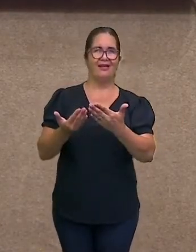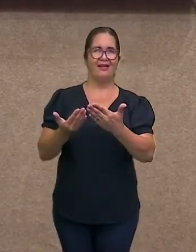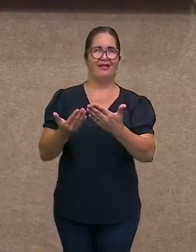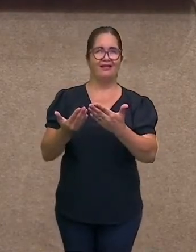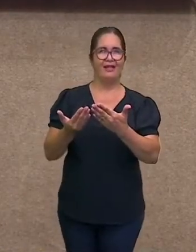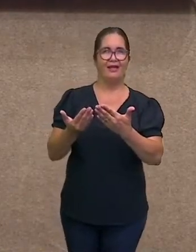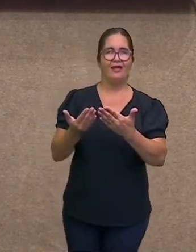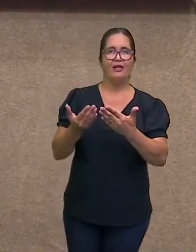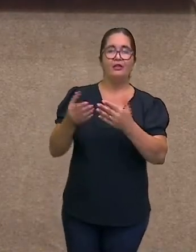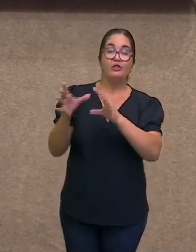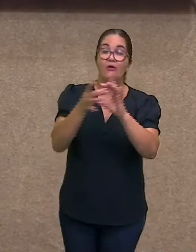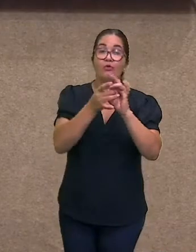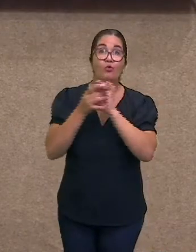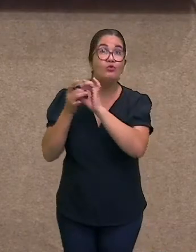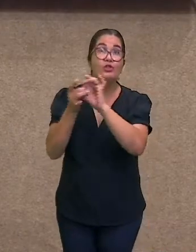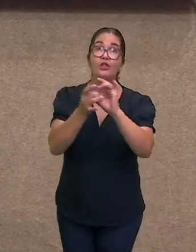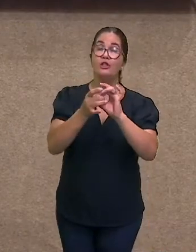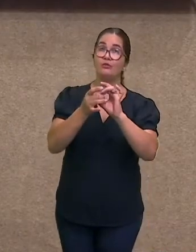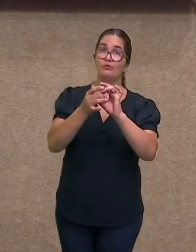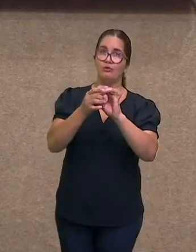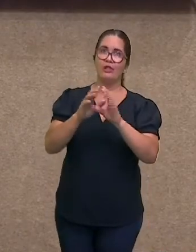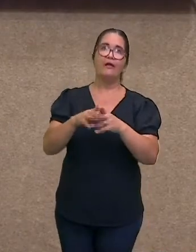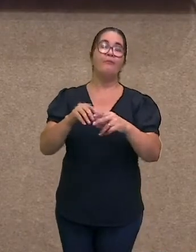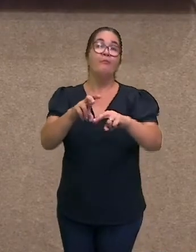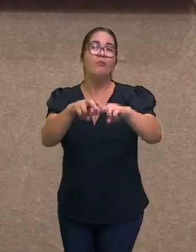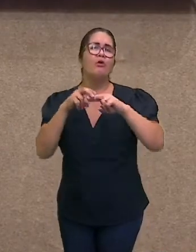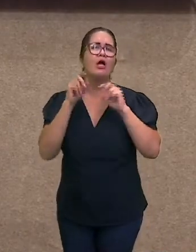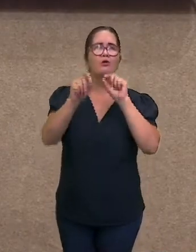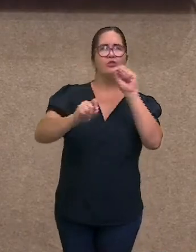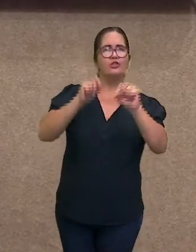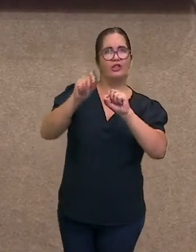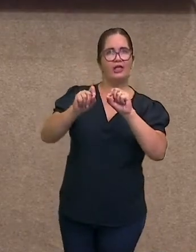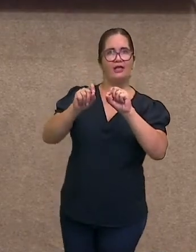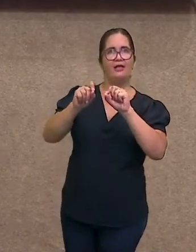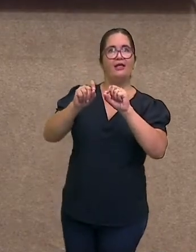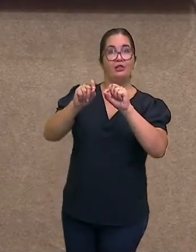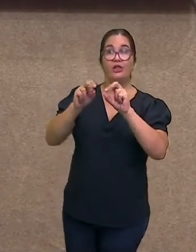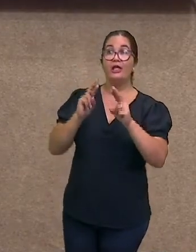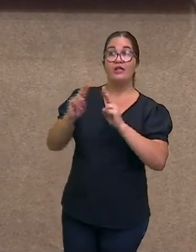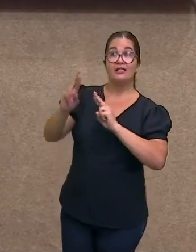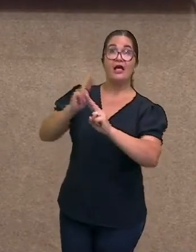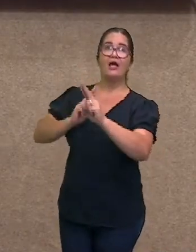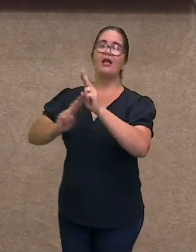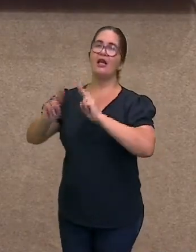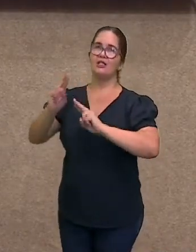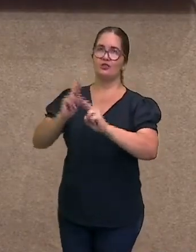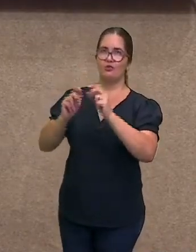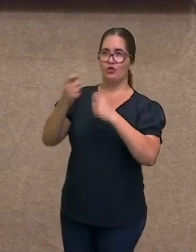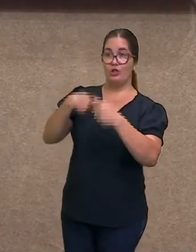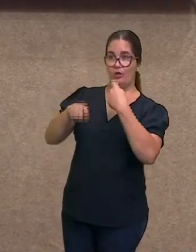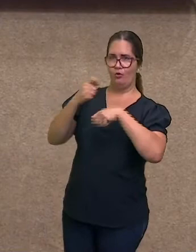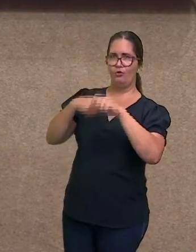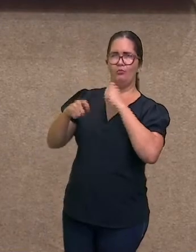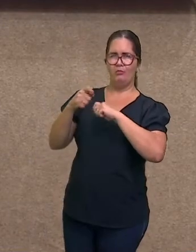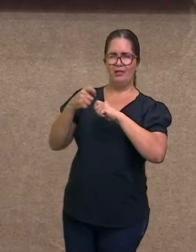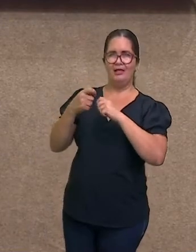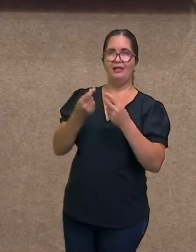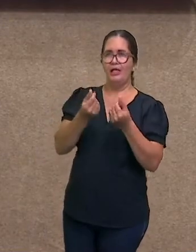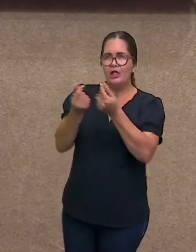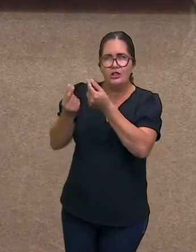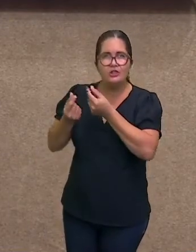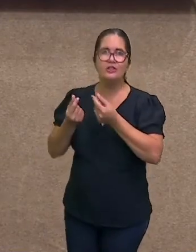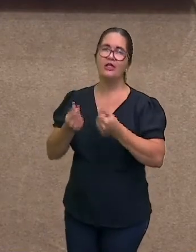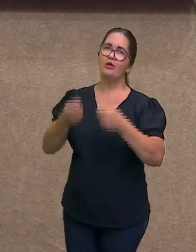em boa parte da Europa, fazendo a França a ser um reino mais relevante no continente